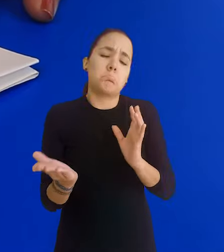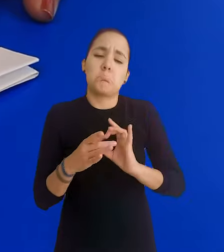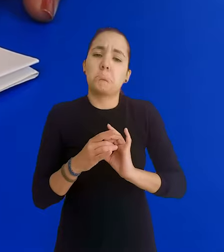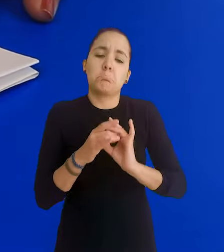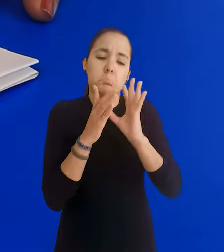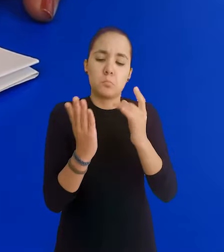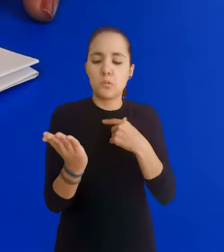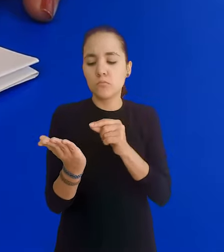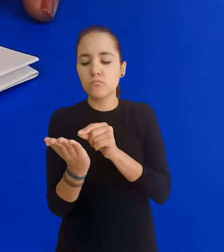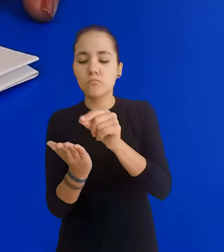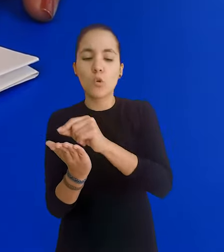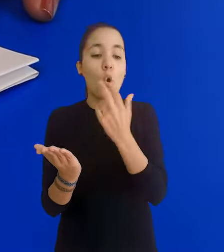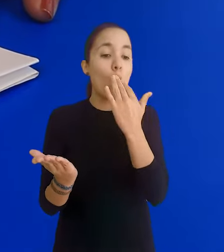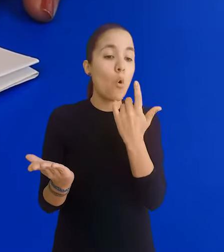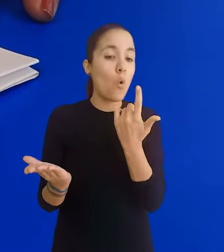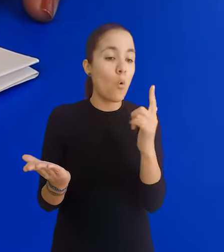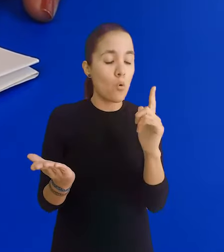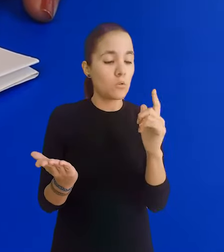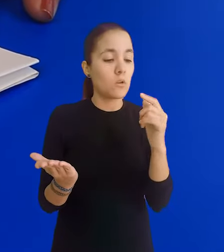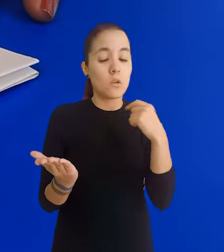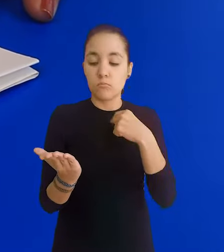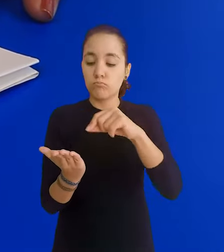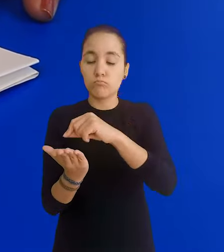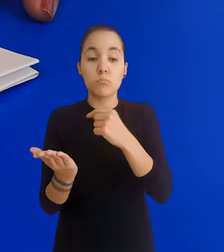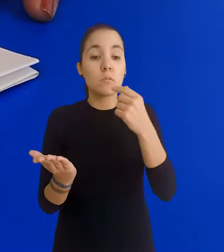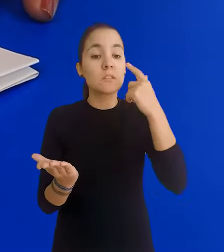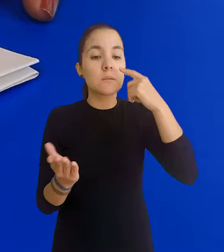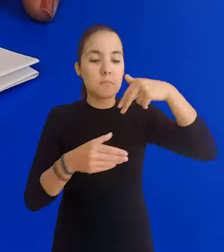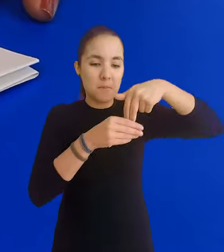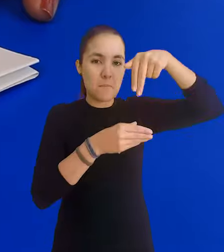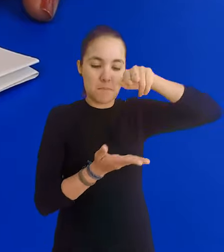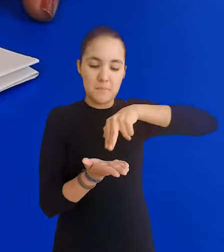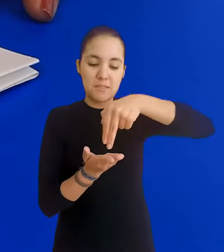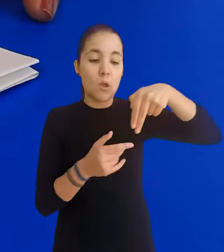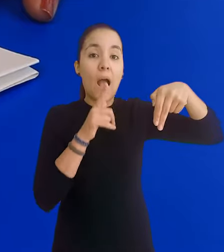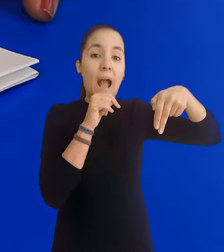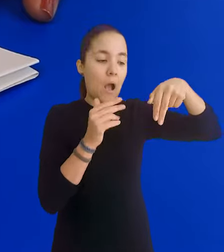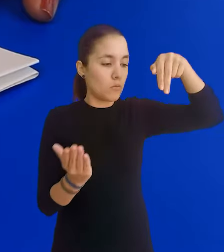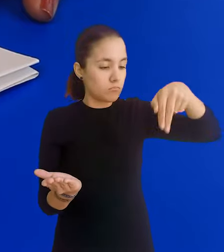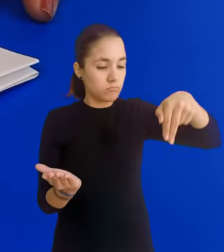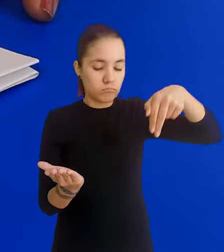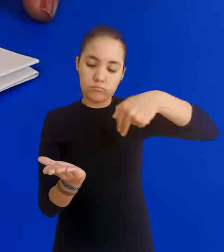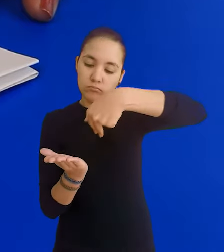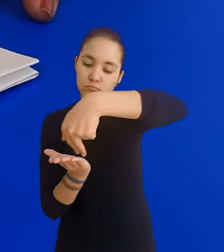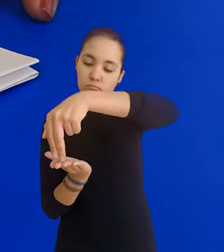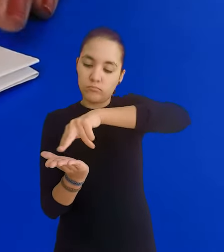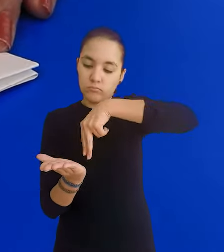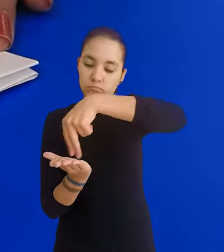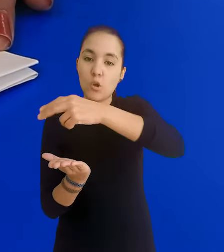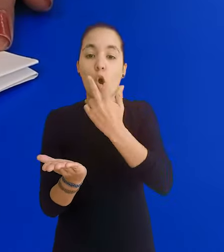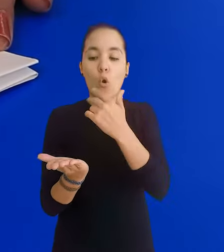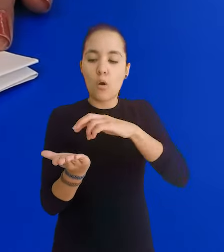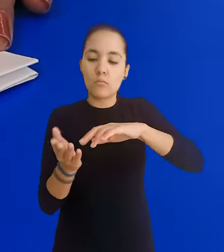perfeito. Você pode vir depois com a ajuda de um pincel úmido e misturando as cores das canetinhas que você usou.